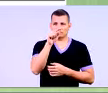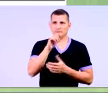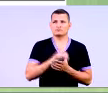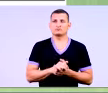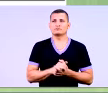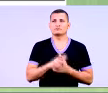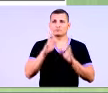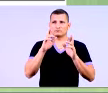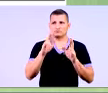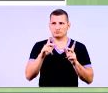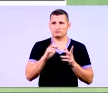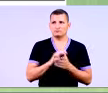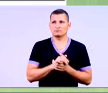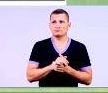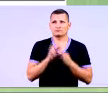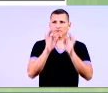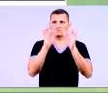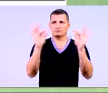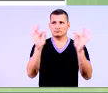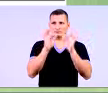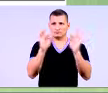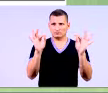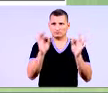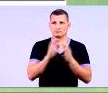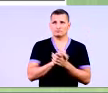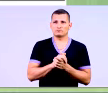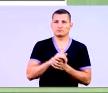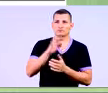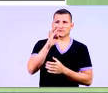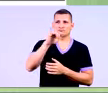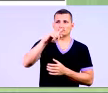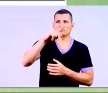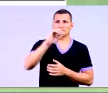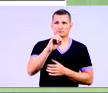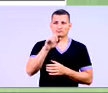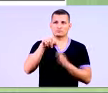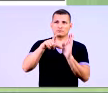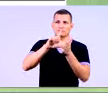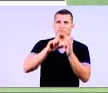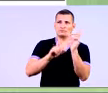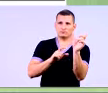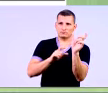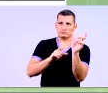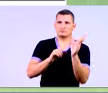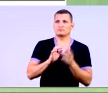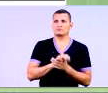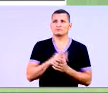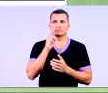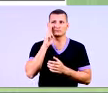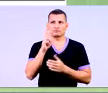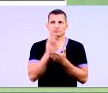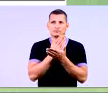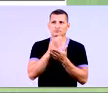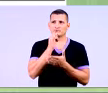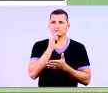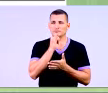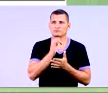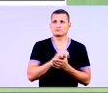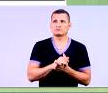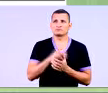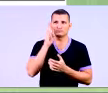algoritmo e o tipo e é declarado antes vamos ver alguns exemplos lembra do